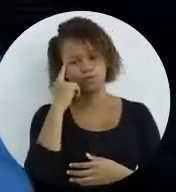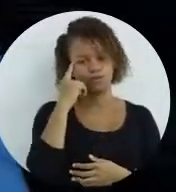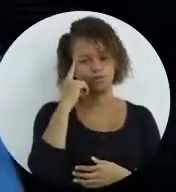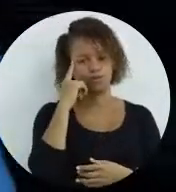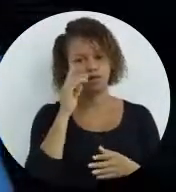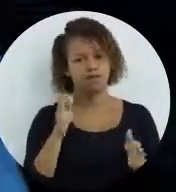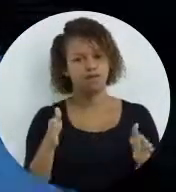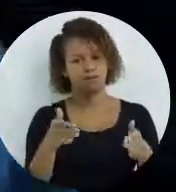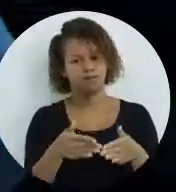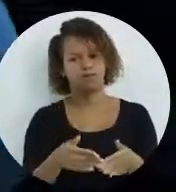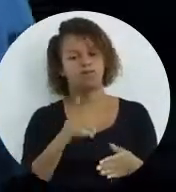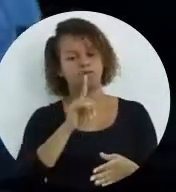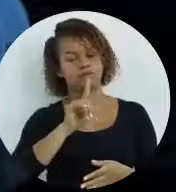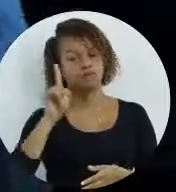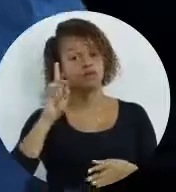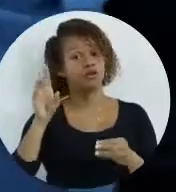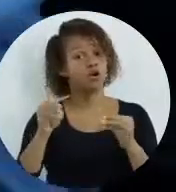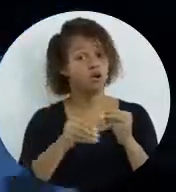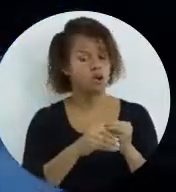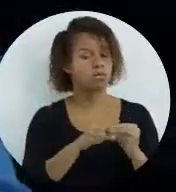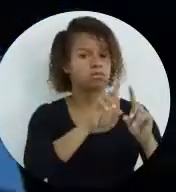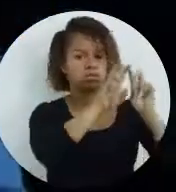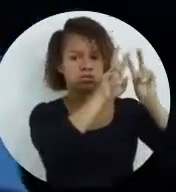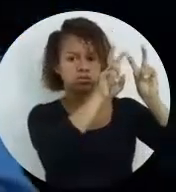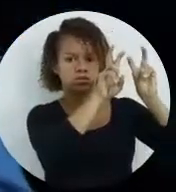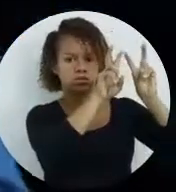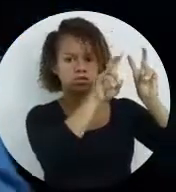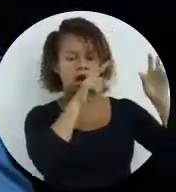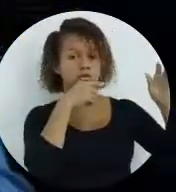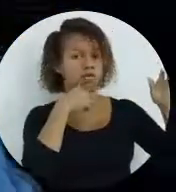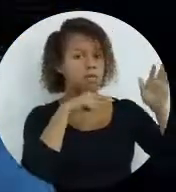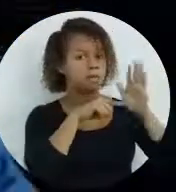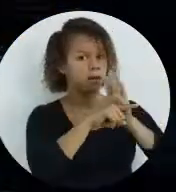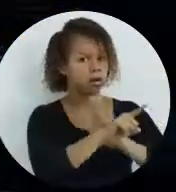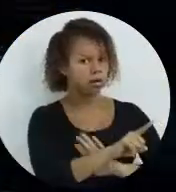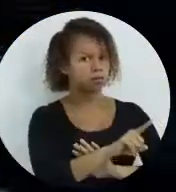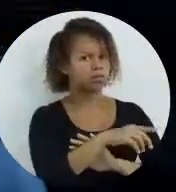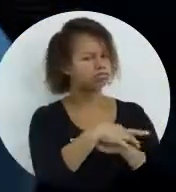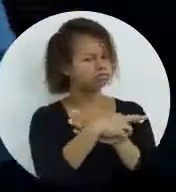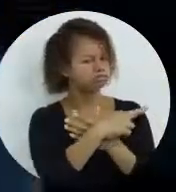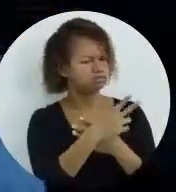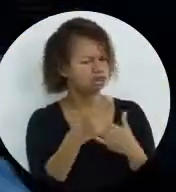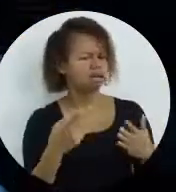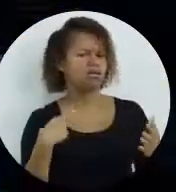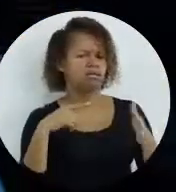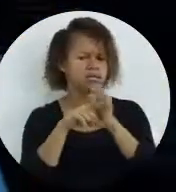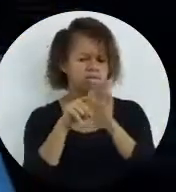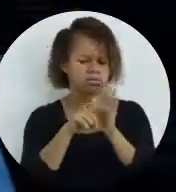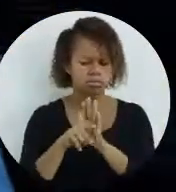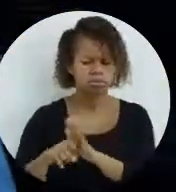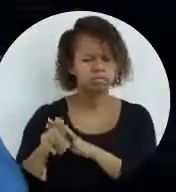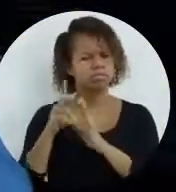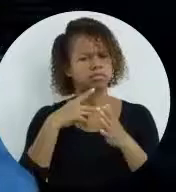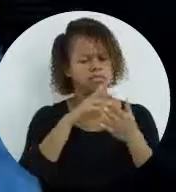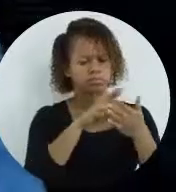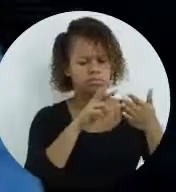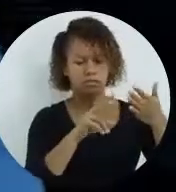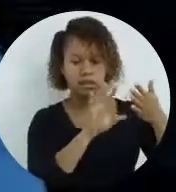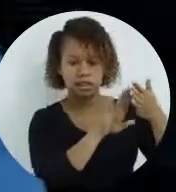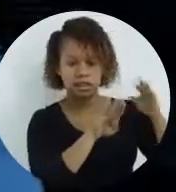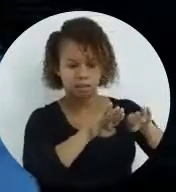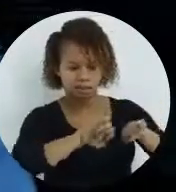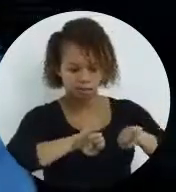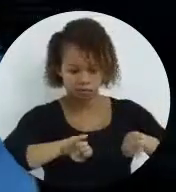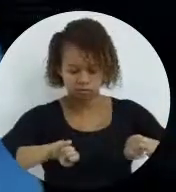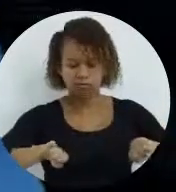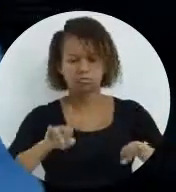no fórum, certo? Coloque no título a sua pergunta. Se são várias, coloque cada post separado com cada uma